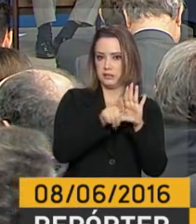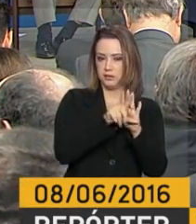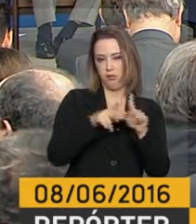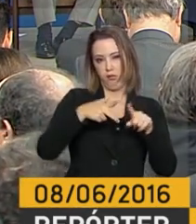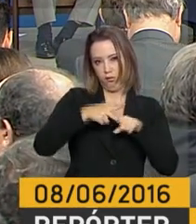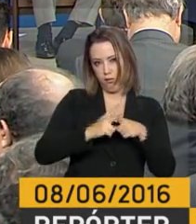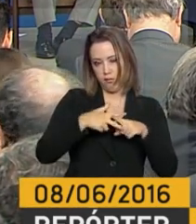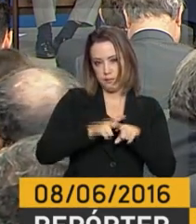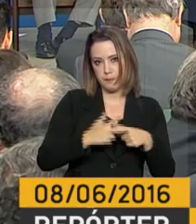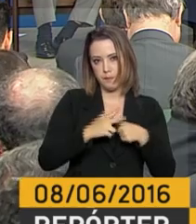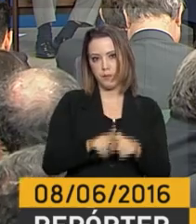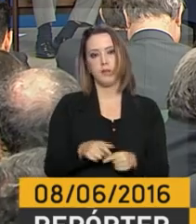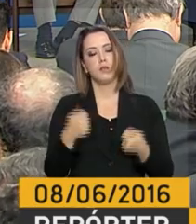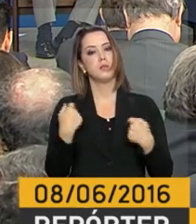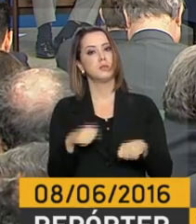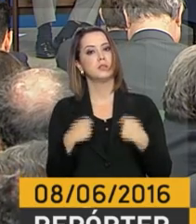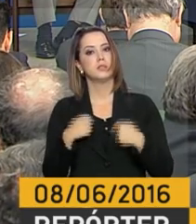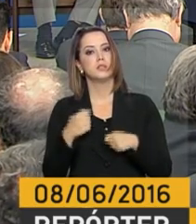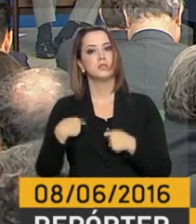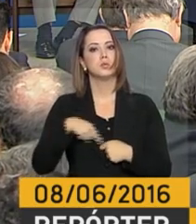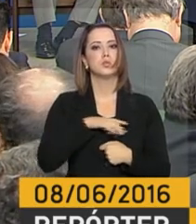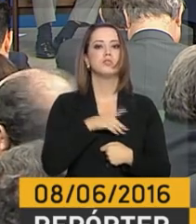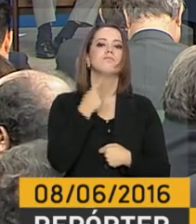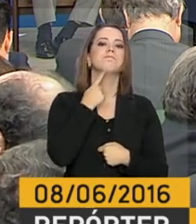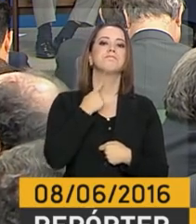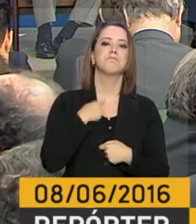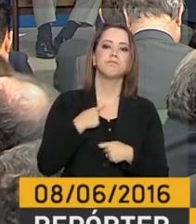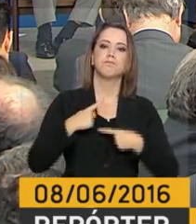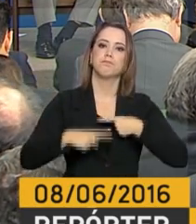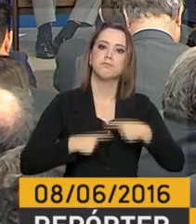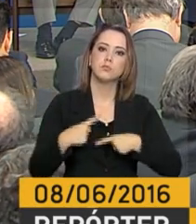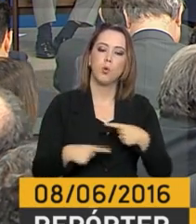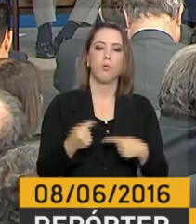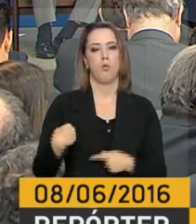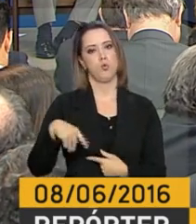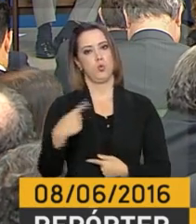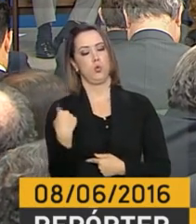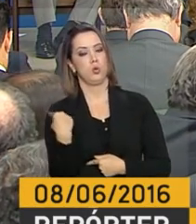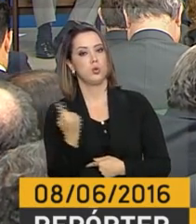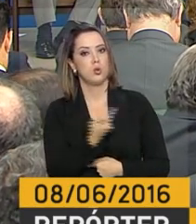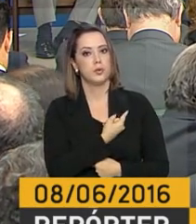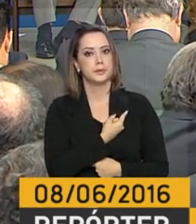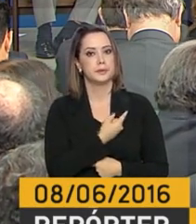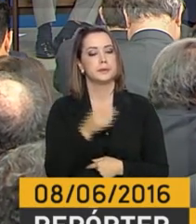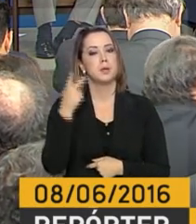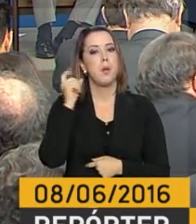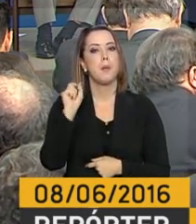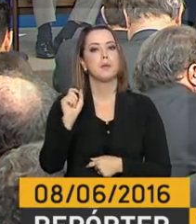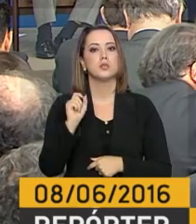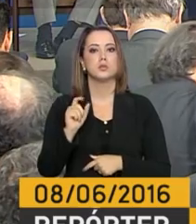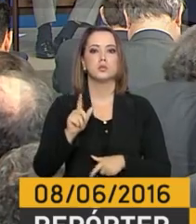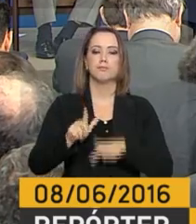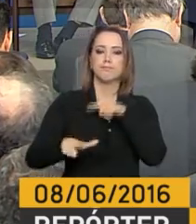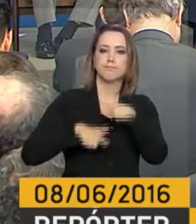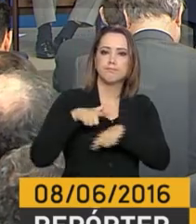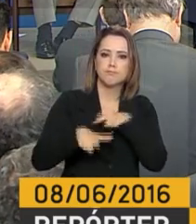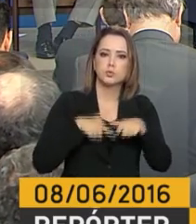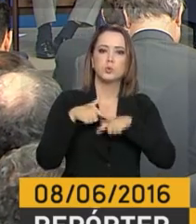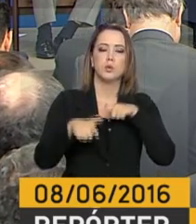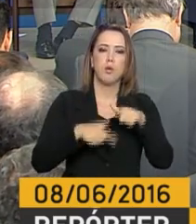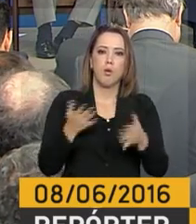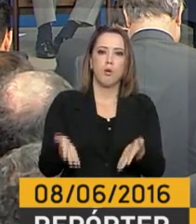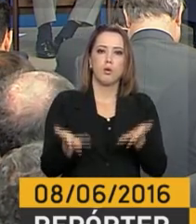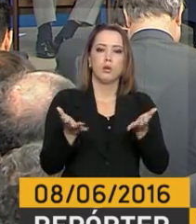nossa assim nós geraremos mais empregos e quero lembrar